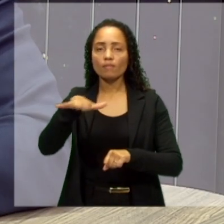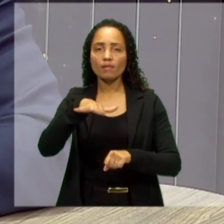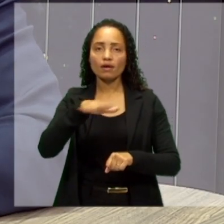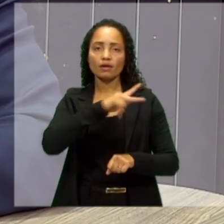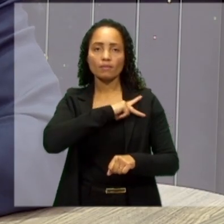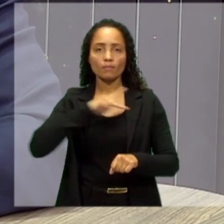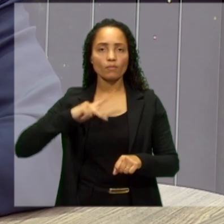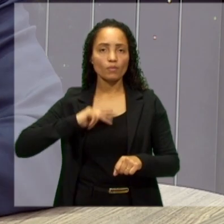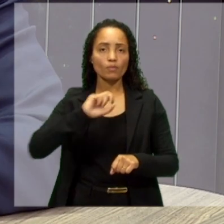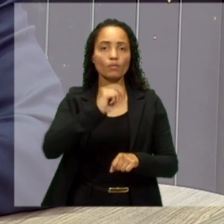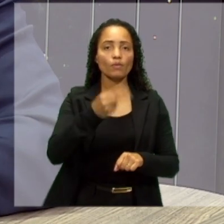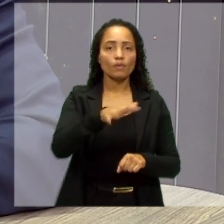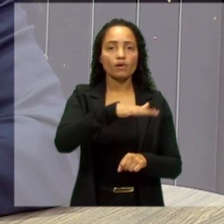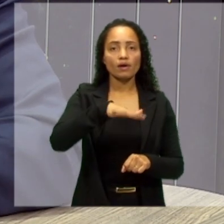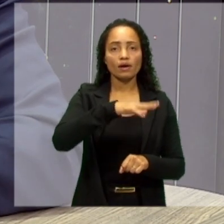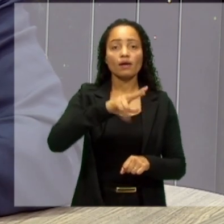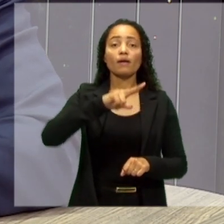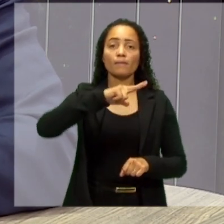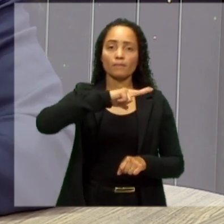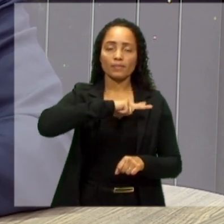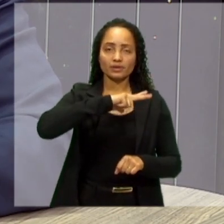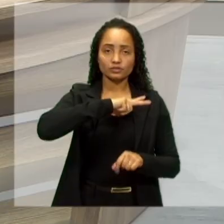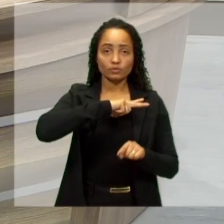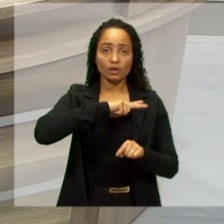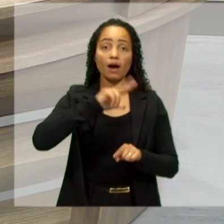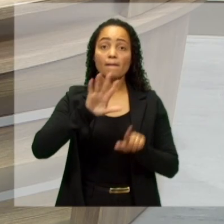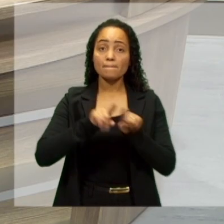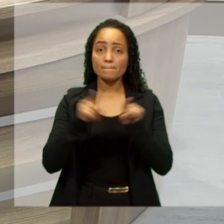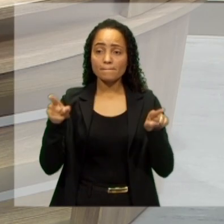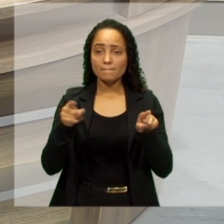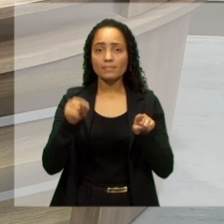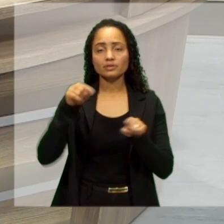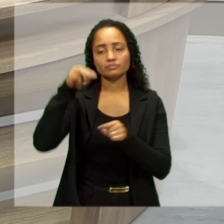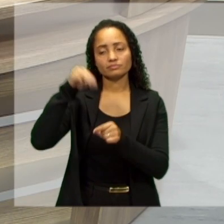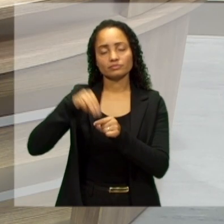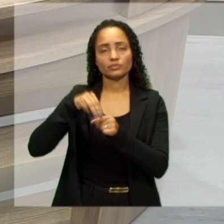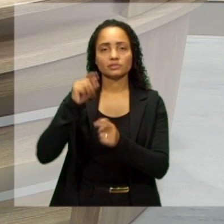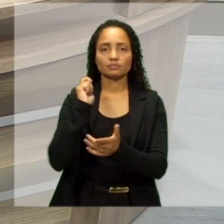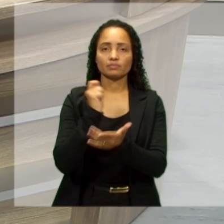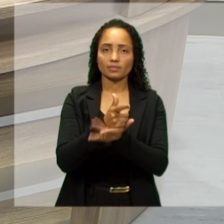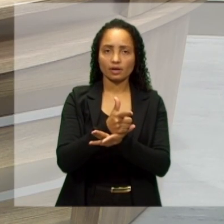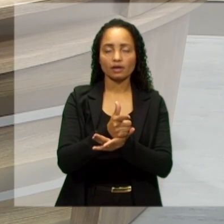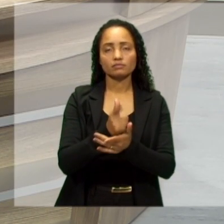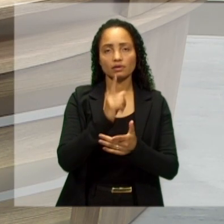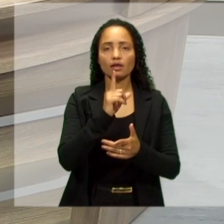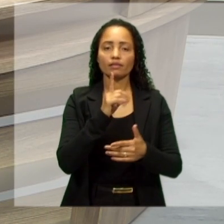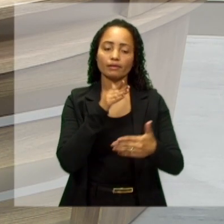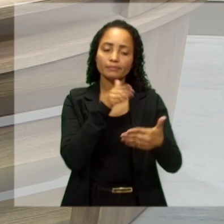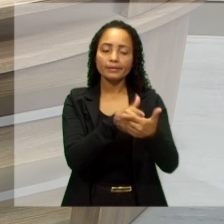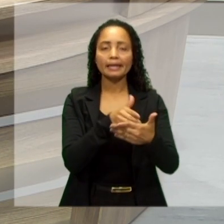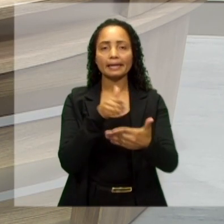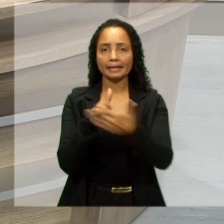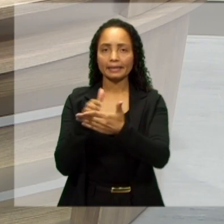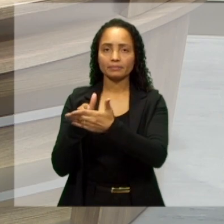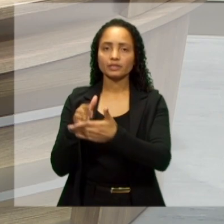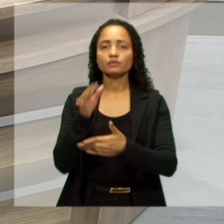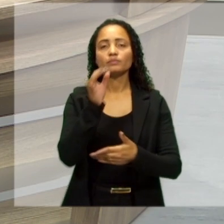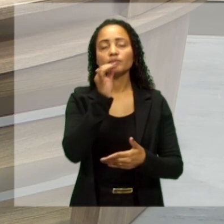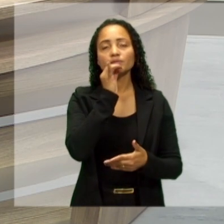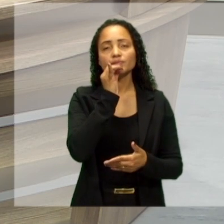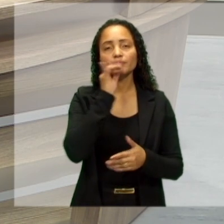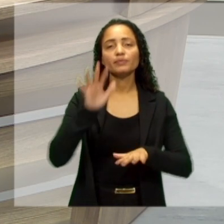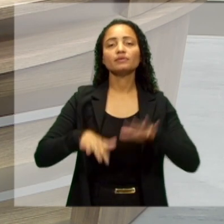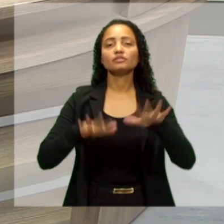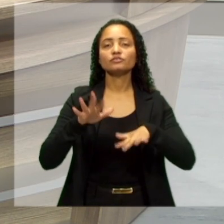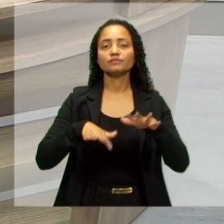rede privada, sendo custeado pelo poder público, dentro dos limites do possível. Por exemplo, às vezes o